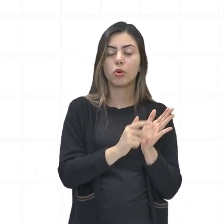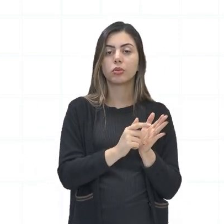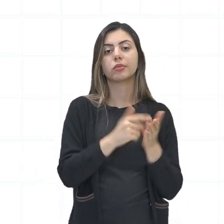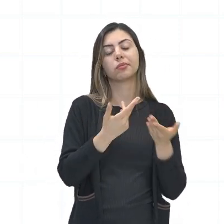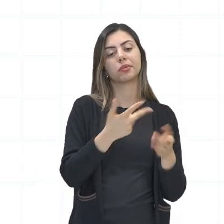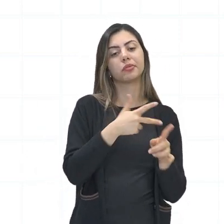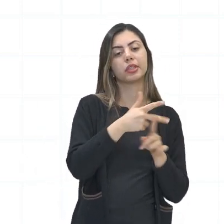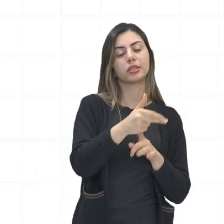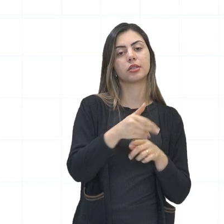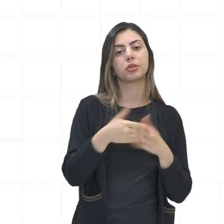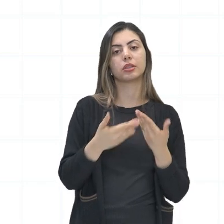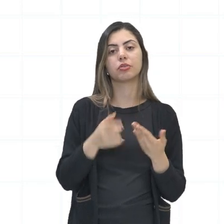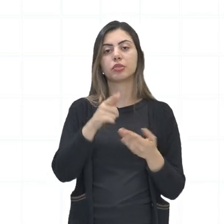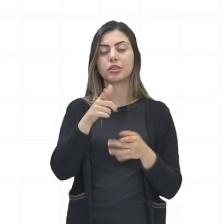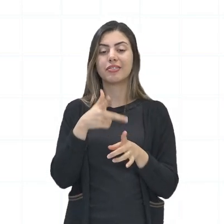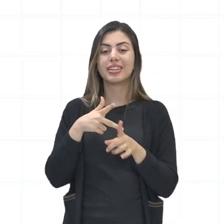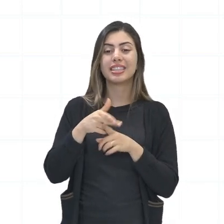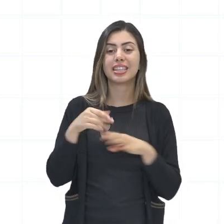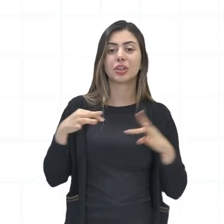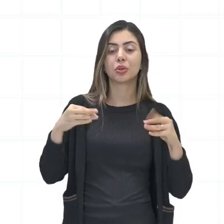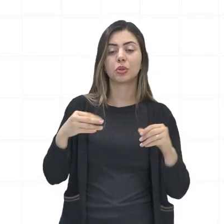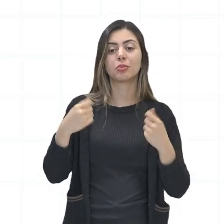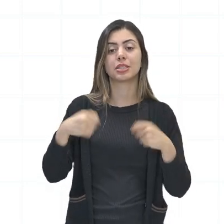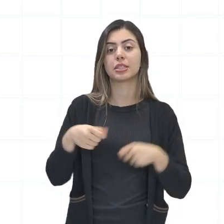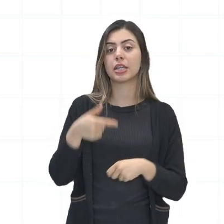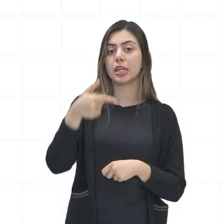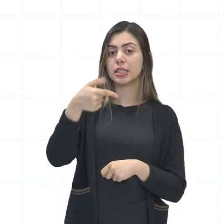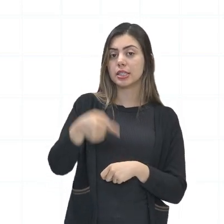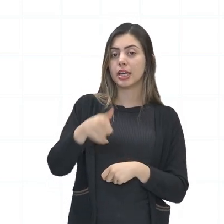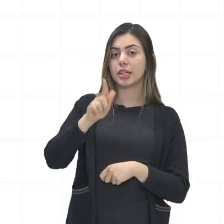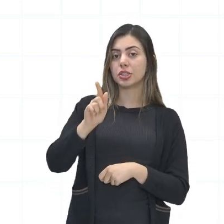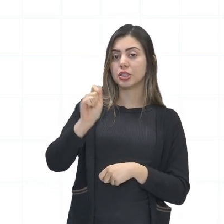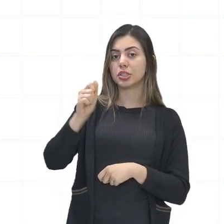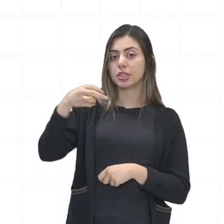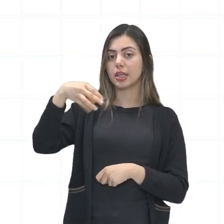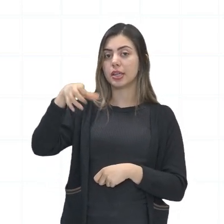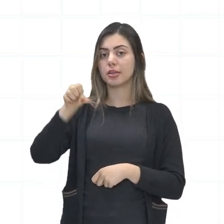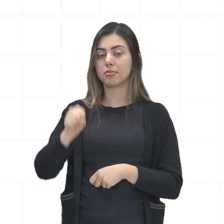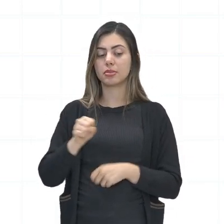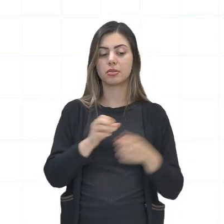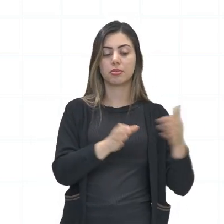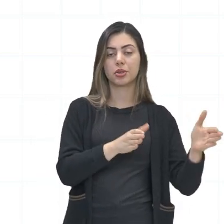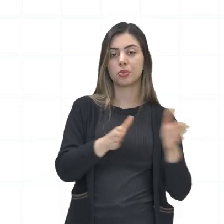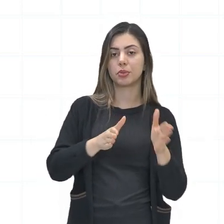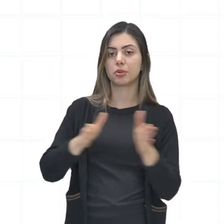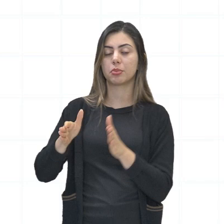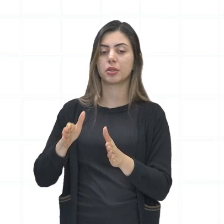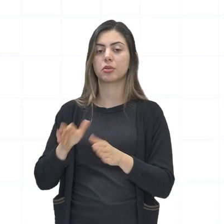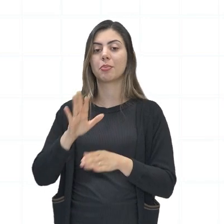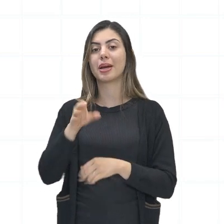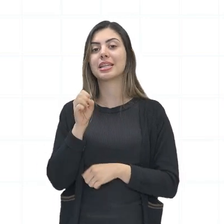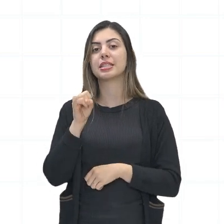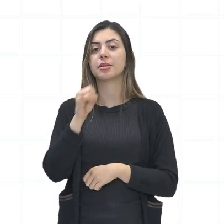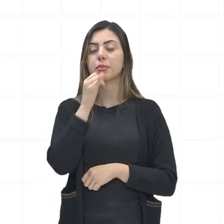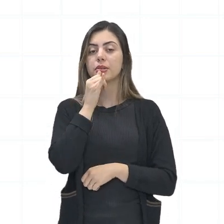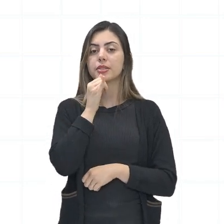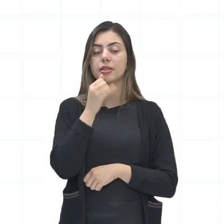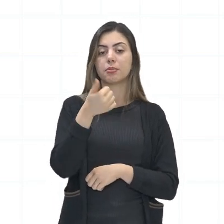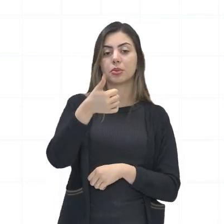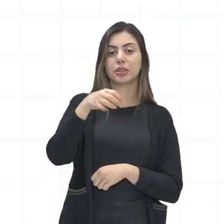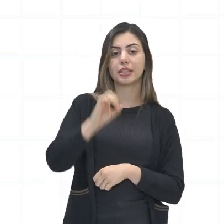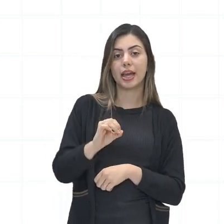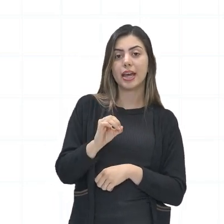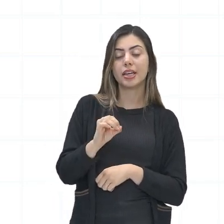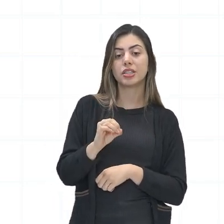você tem que fazer 7 games. Entenderam? No caso de empates em 10 pontos, vence